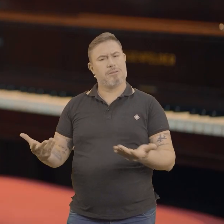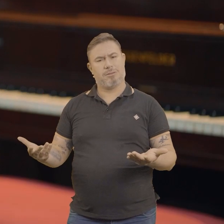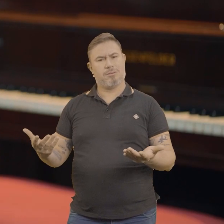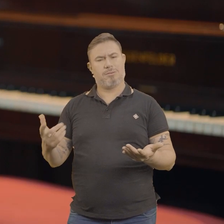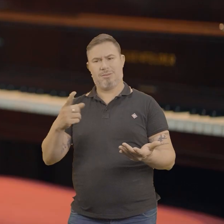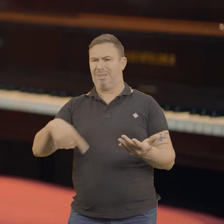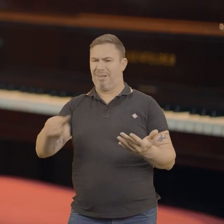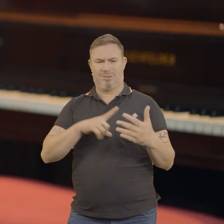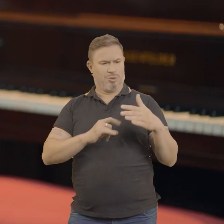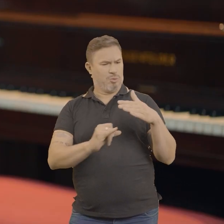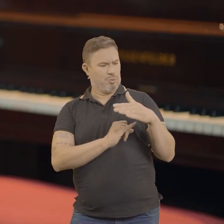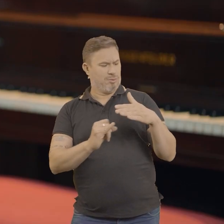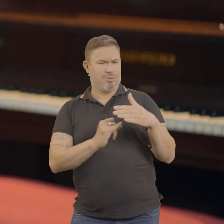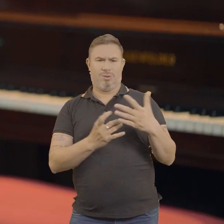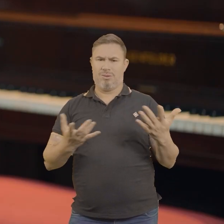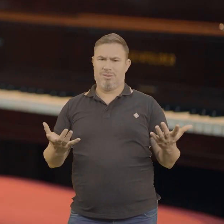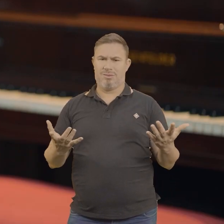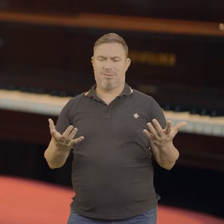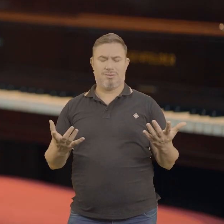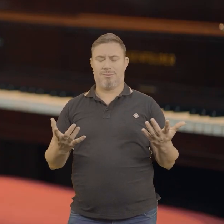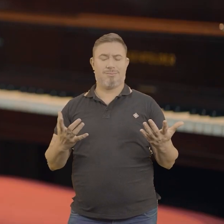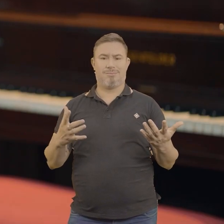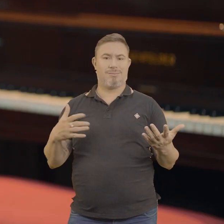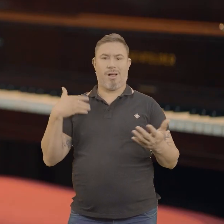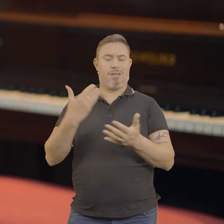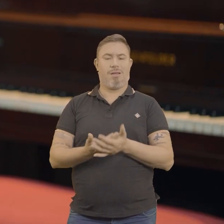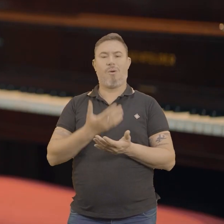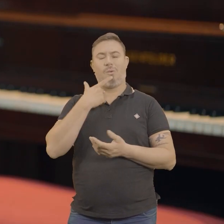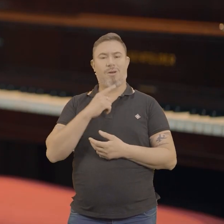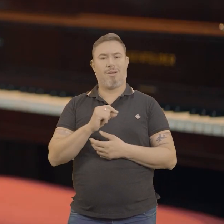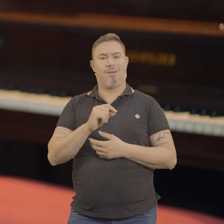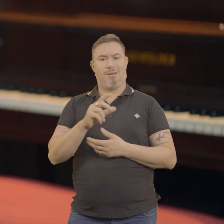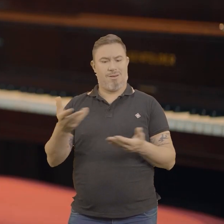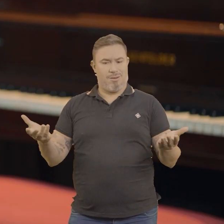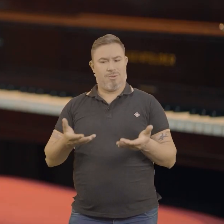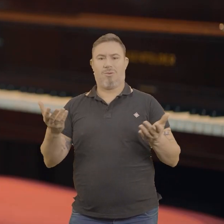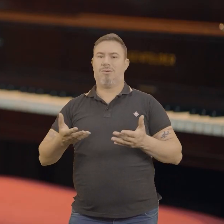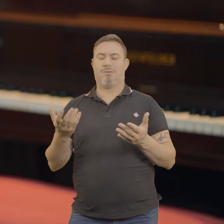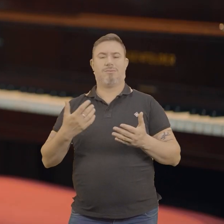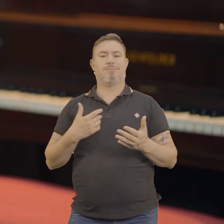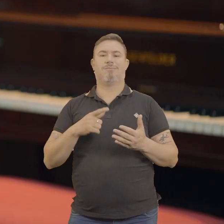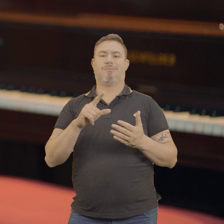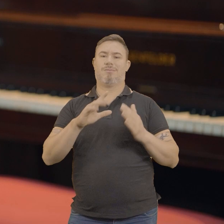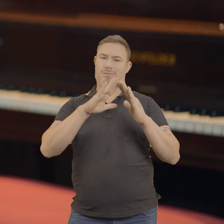das instituições, né? Até chegar ao ponto assim de o Conservatório